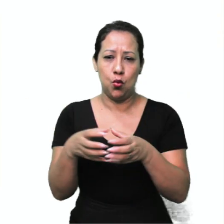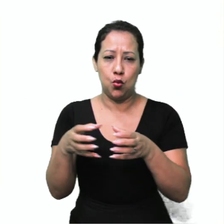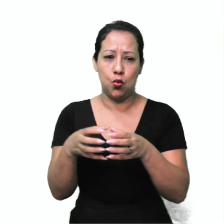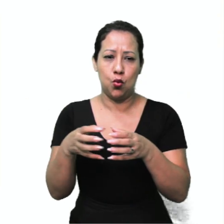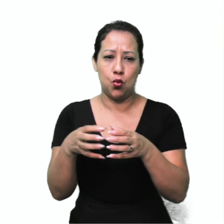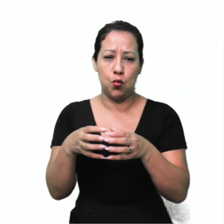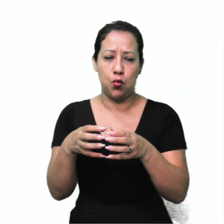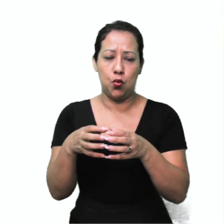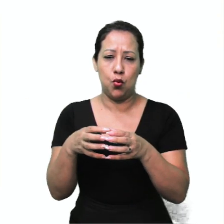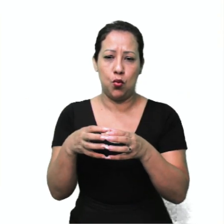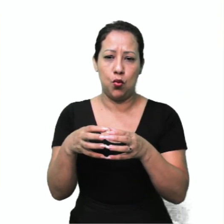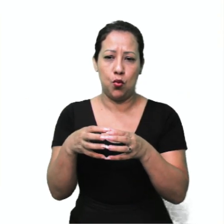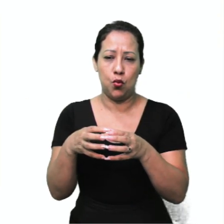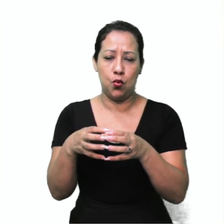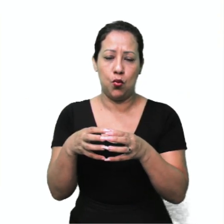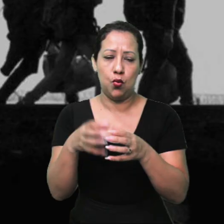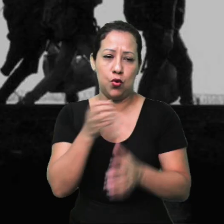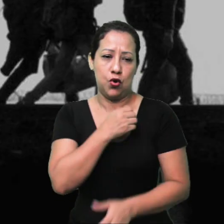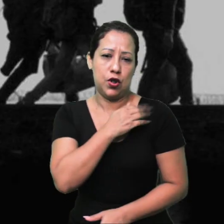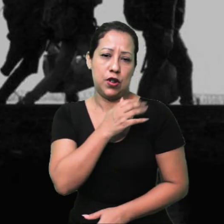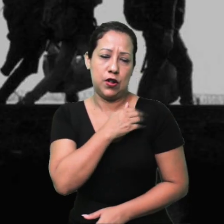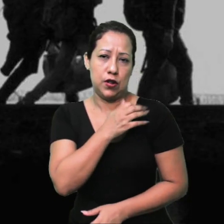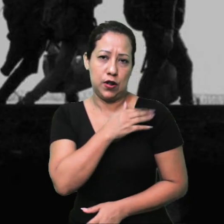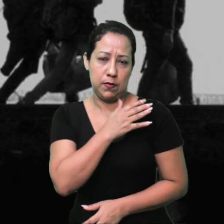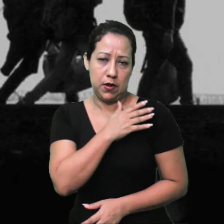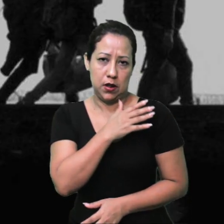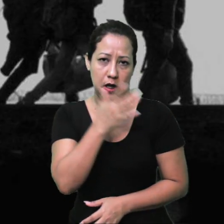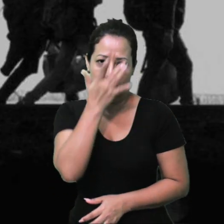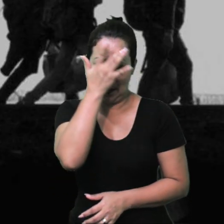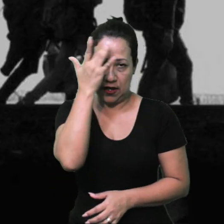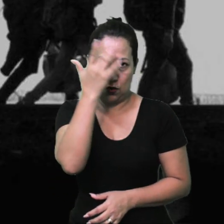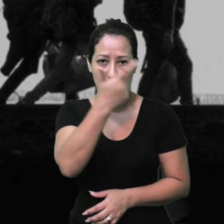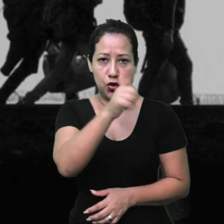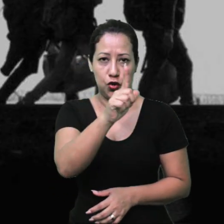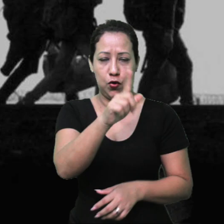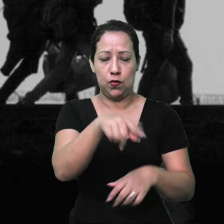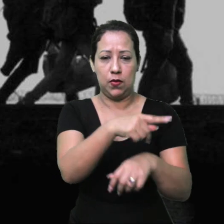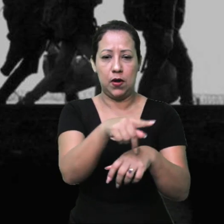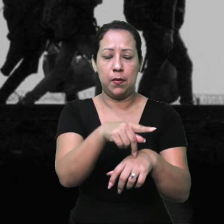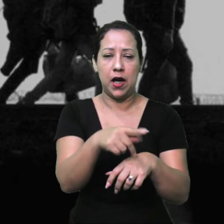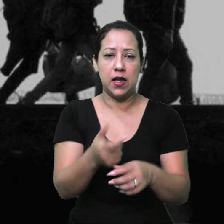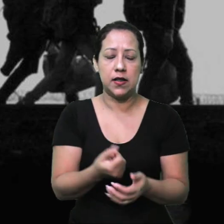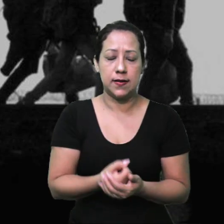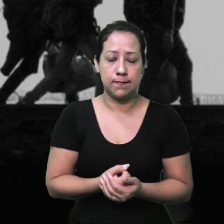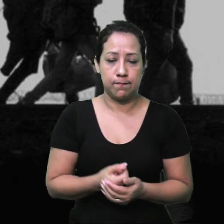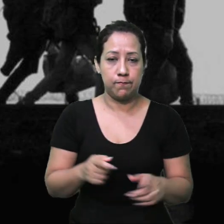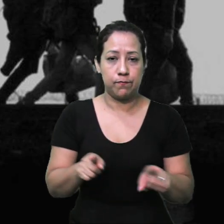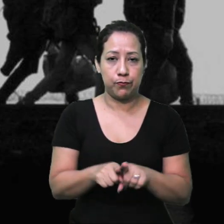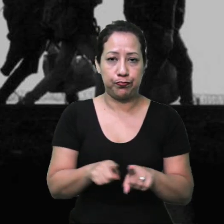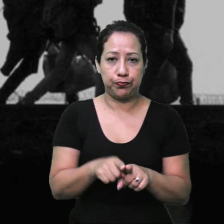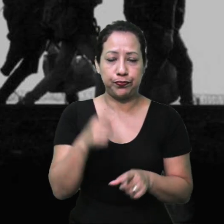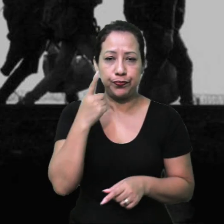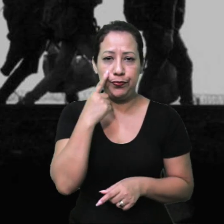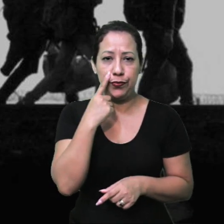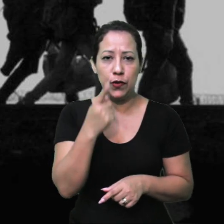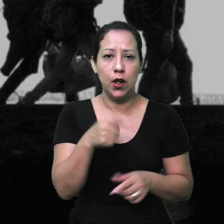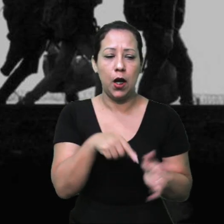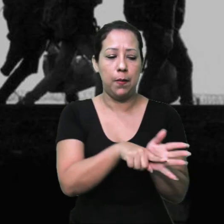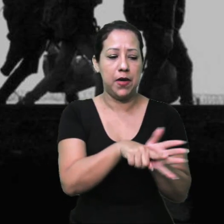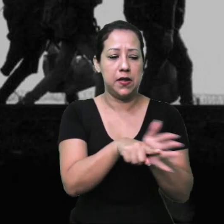Extrema-direita, você tem de voltar na Revolução Francesa. Busca a Revolução Francesa e analise lá o que